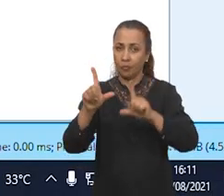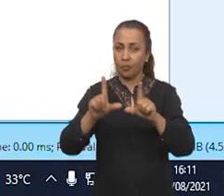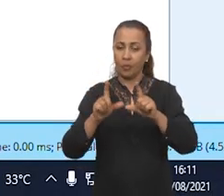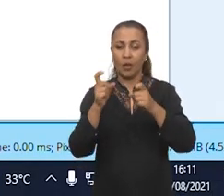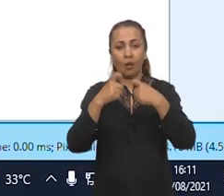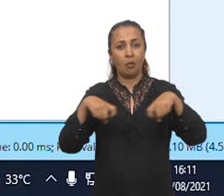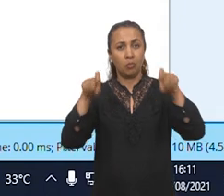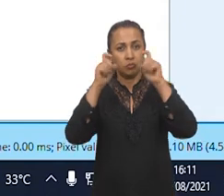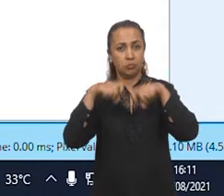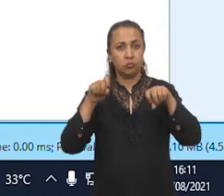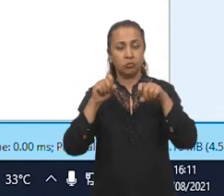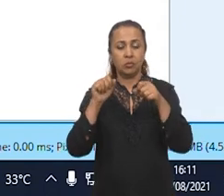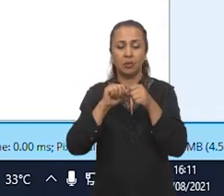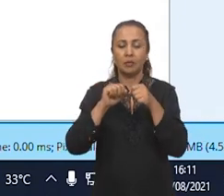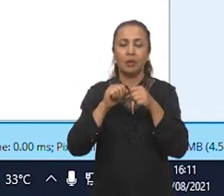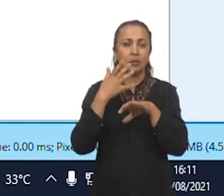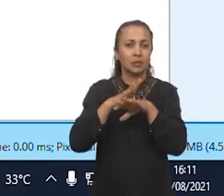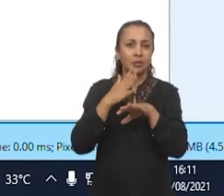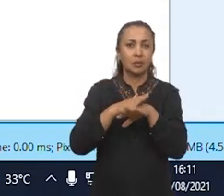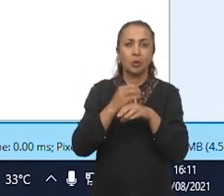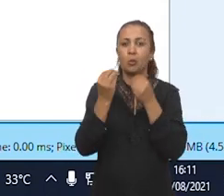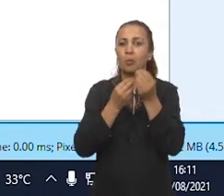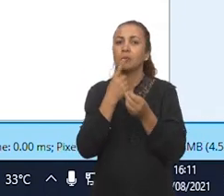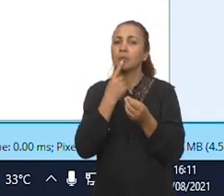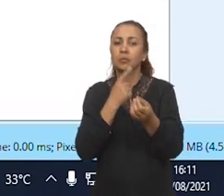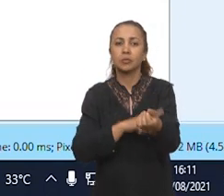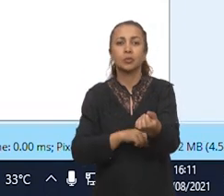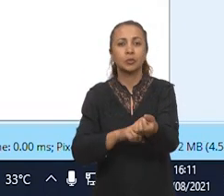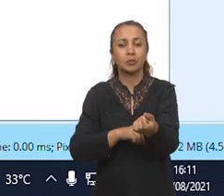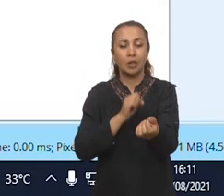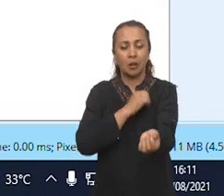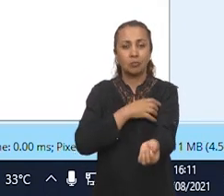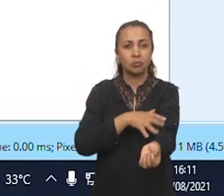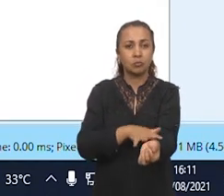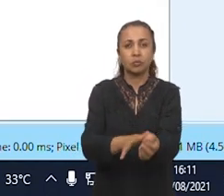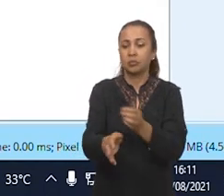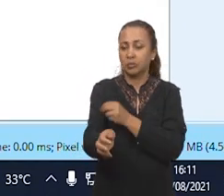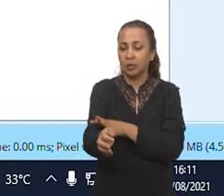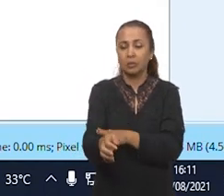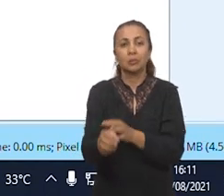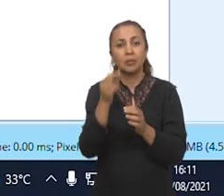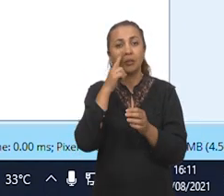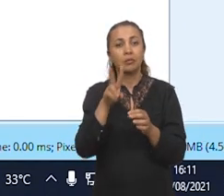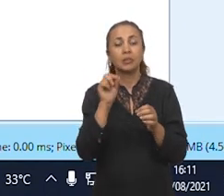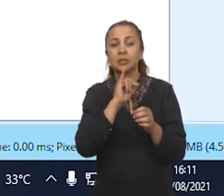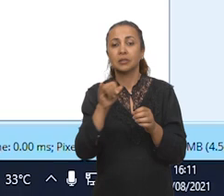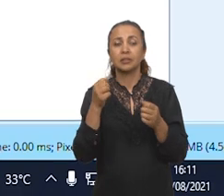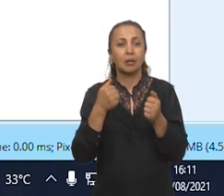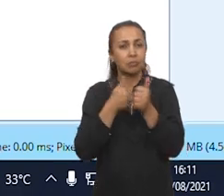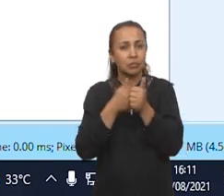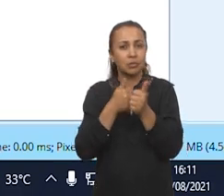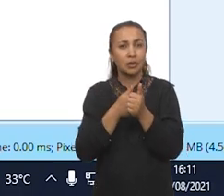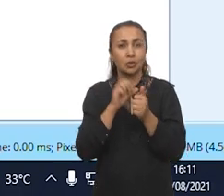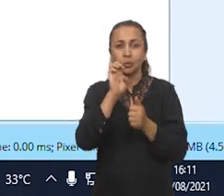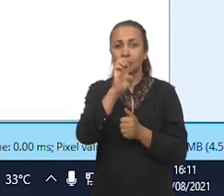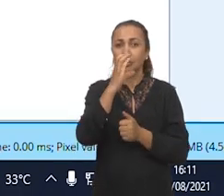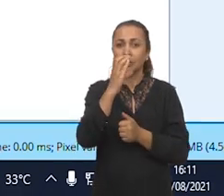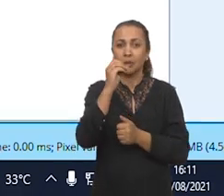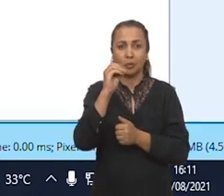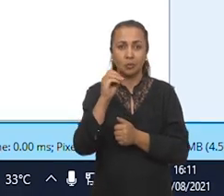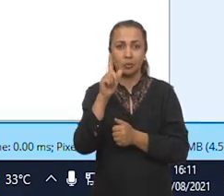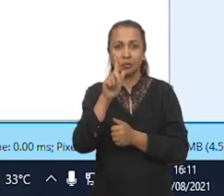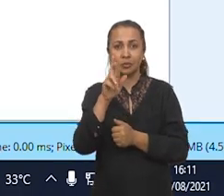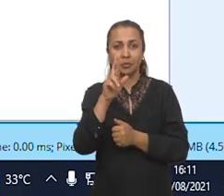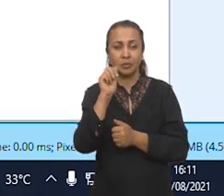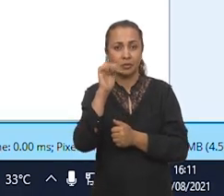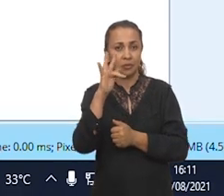que simulem como o sangue está escoando e para ver por exemplo se realmente é tão próximo de uma ecografia Claro